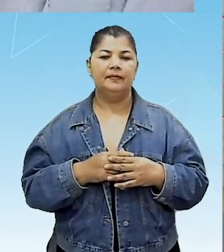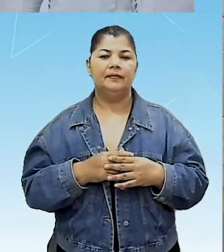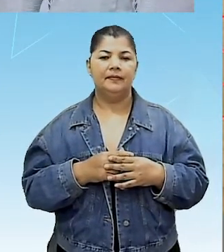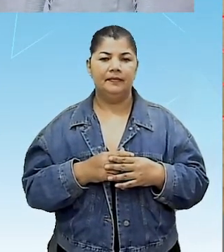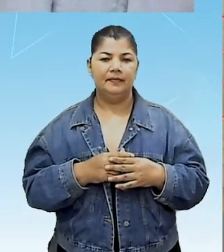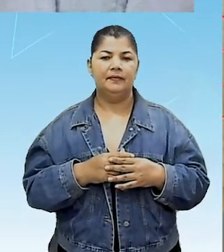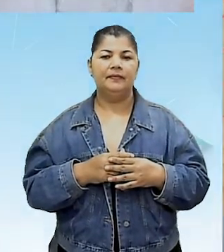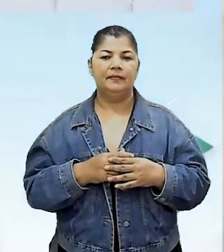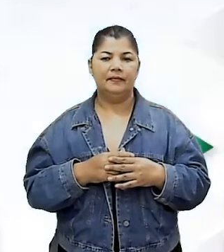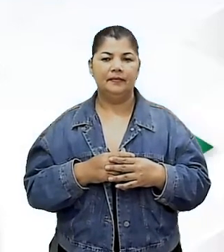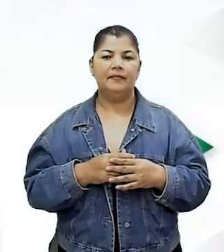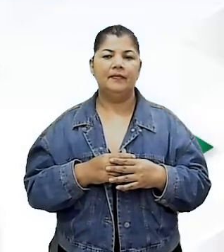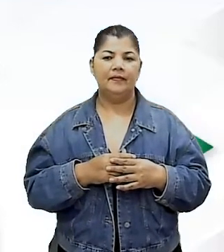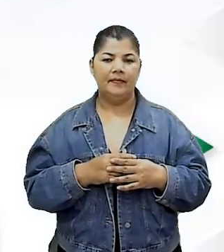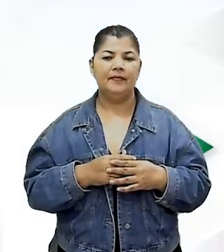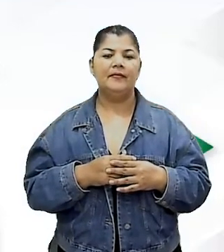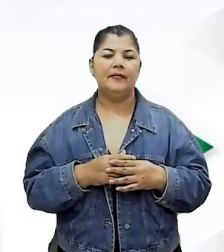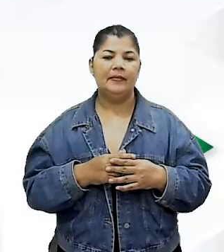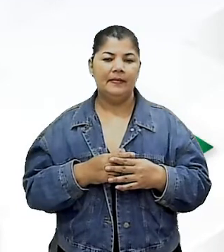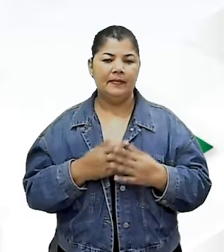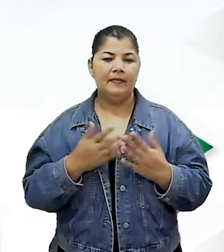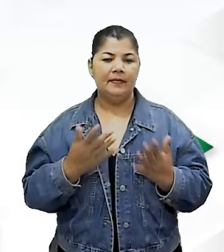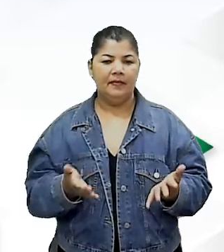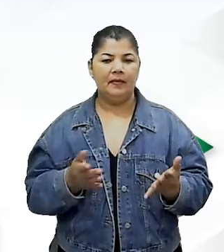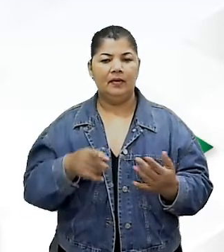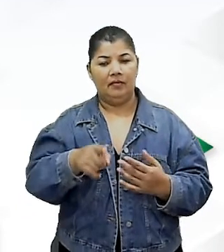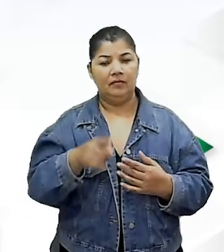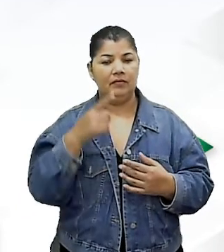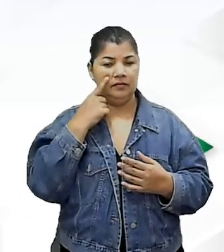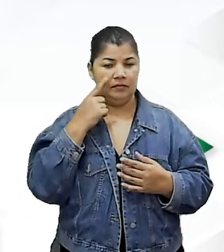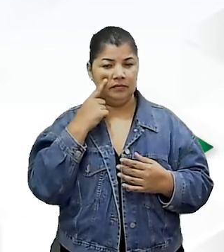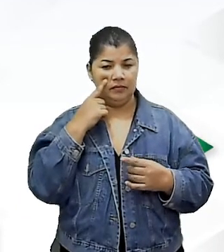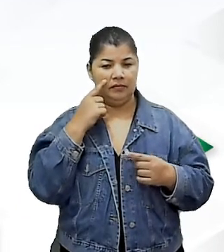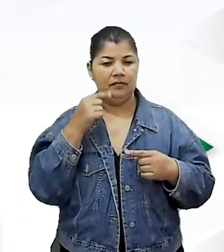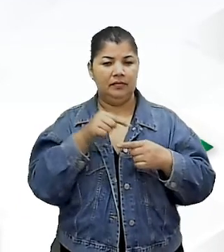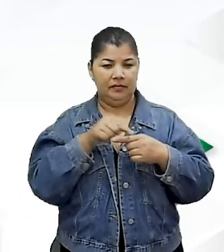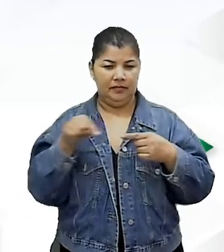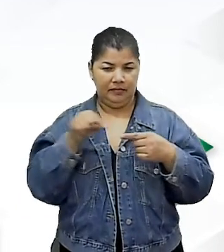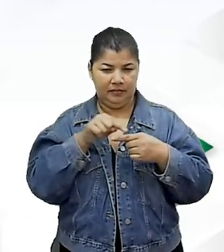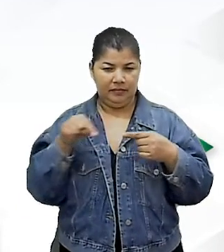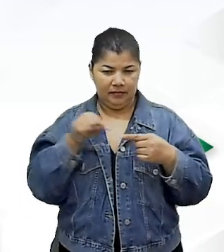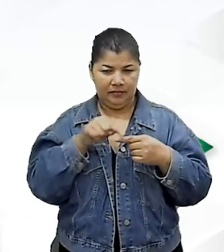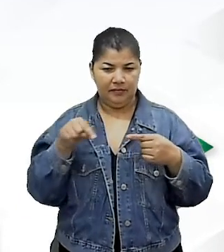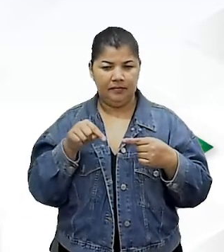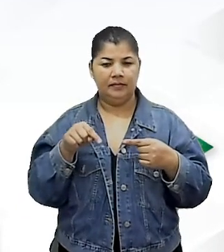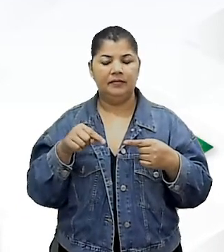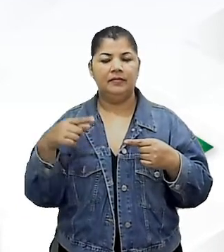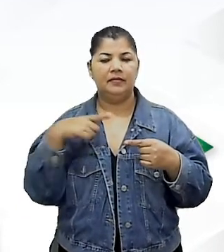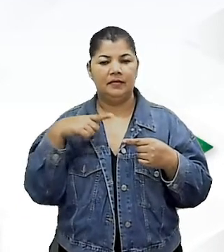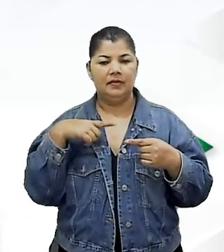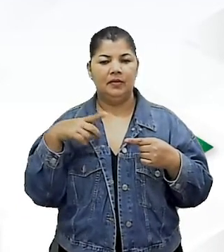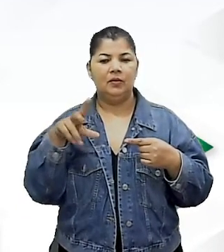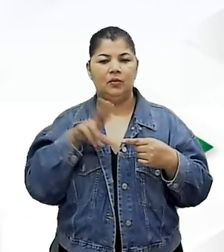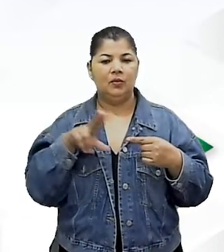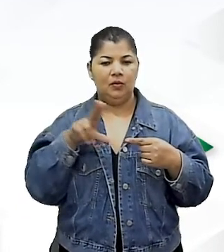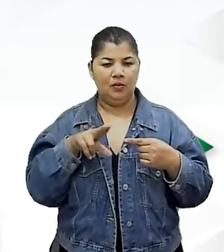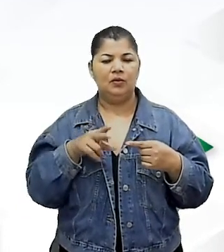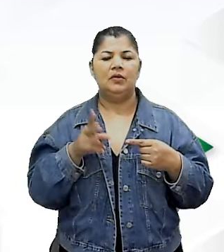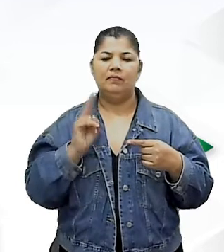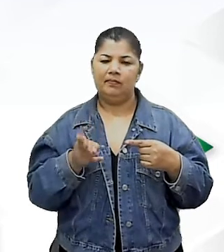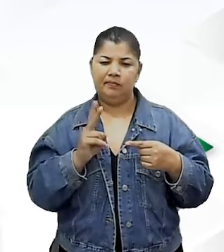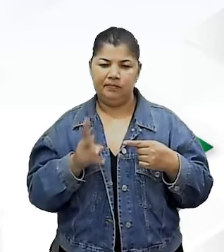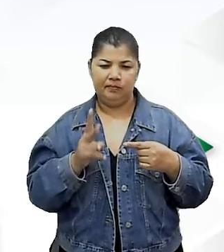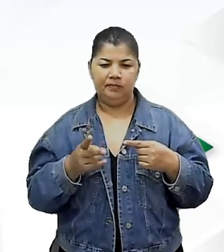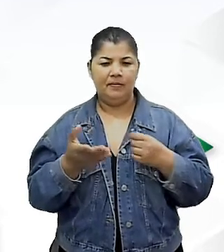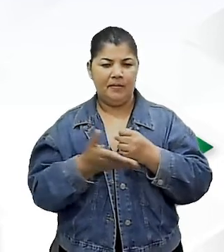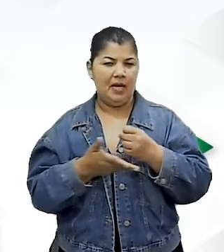lá, técnica? Obrigado, viu? Olha, potenciação clara para você. Nós vamos utilizar agora. Repetir a base, eu vou somar